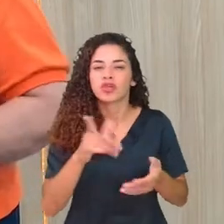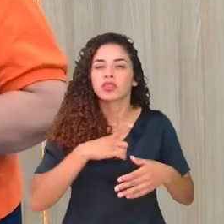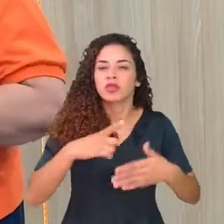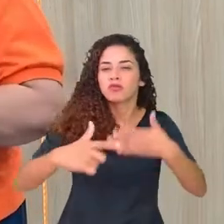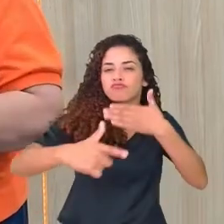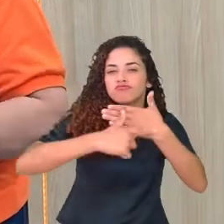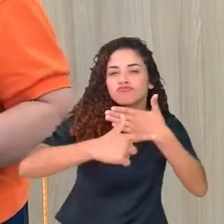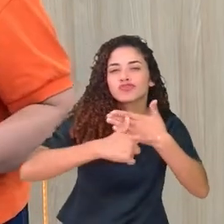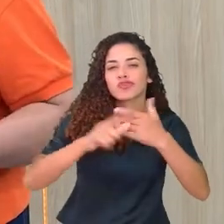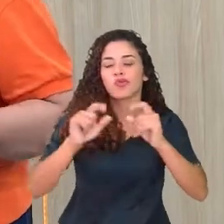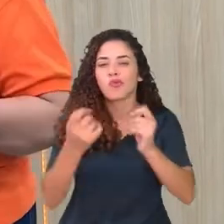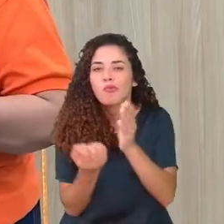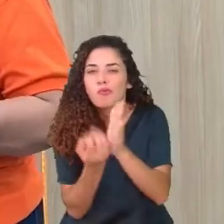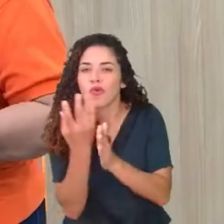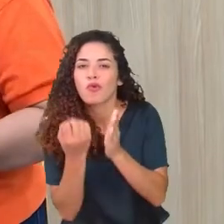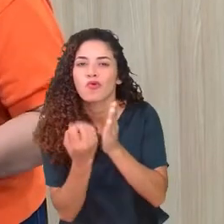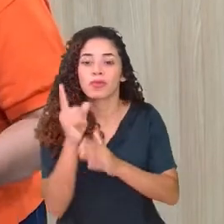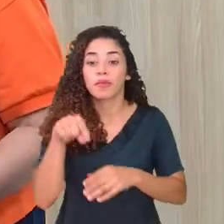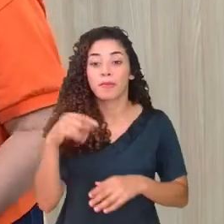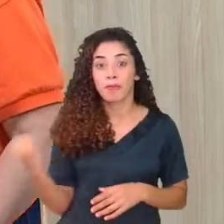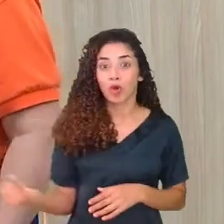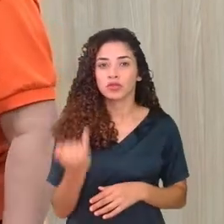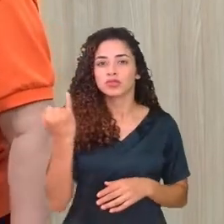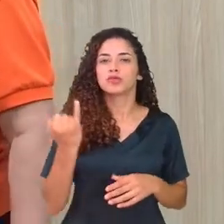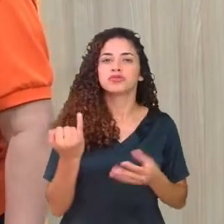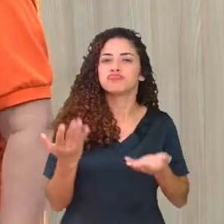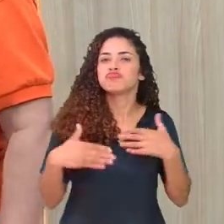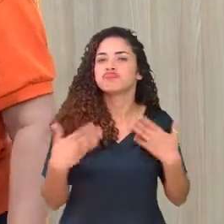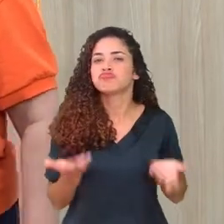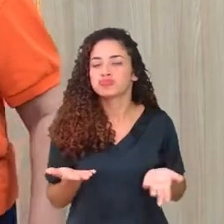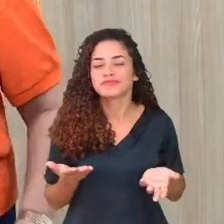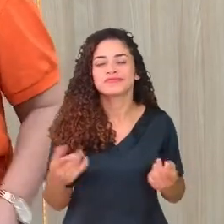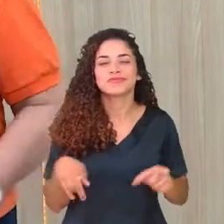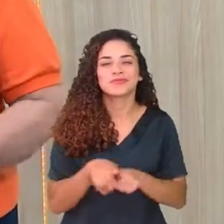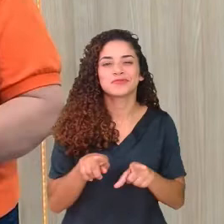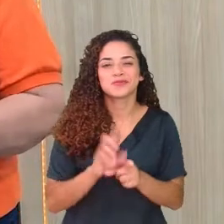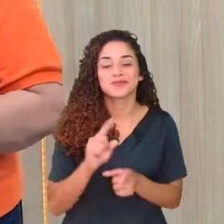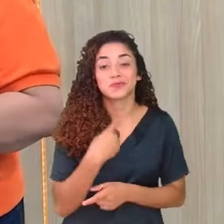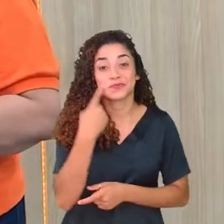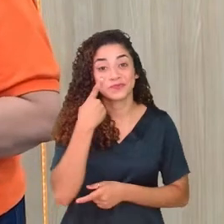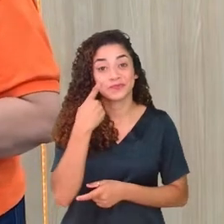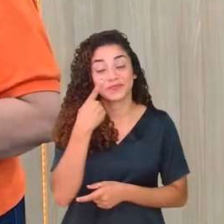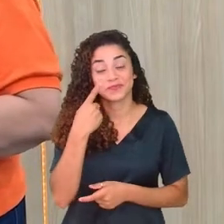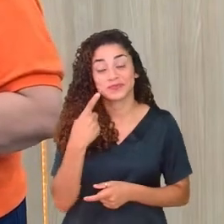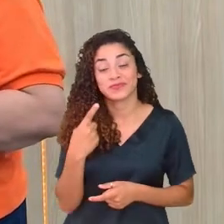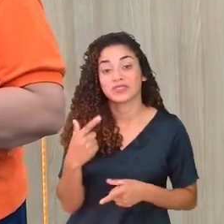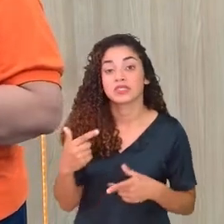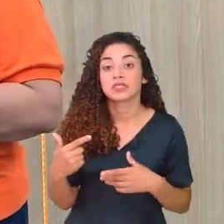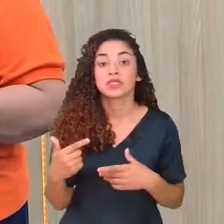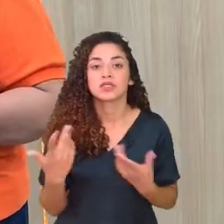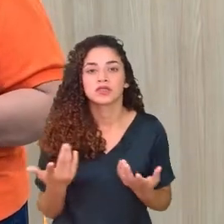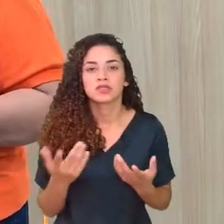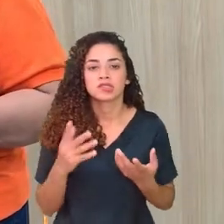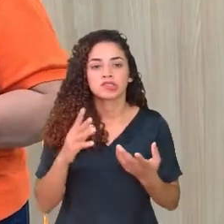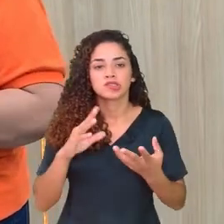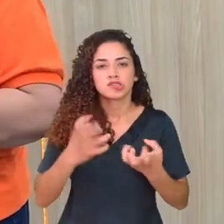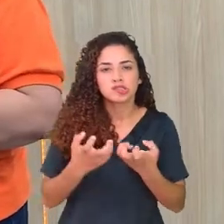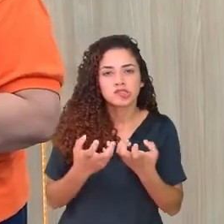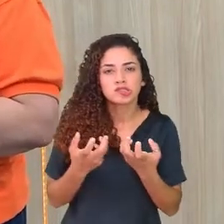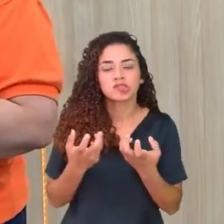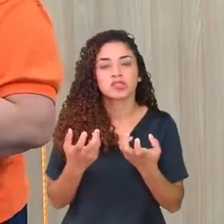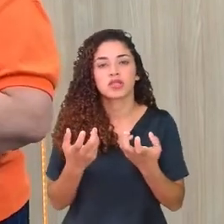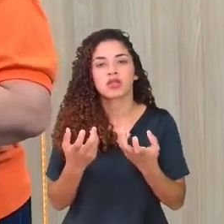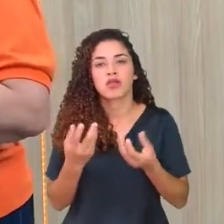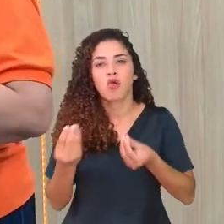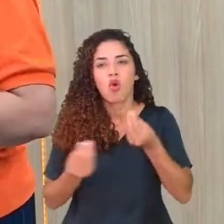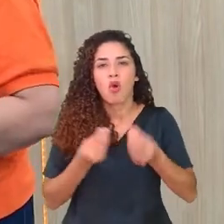função, o que é que ela produz, qual é a importância, e vamos ver também essa questão aí dessa rigidez, essa questão